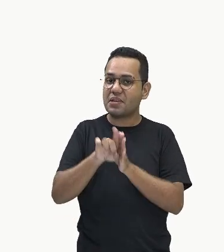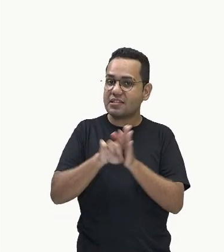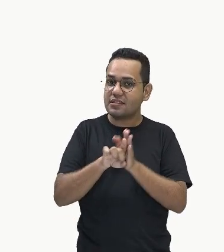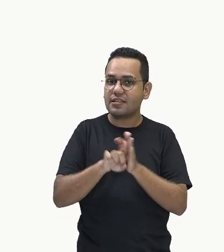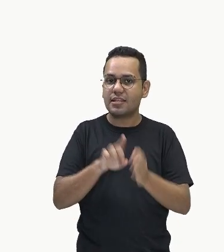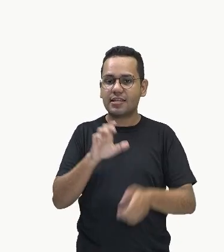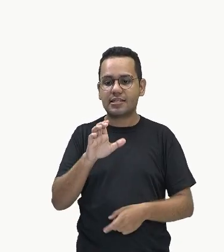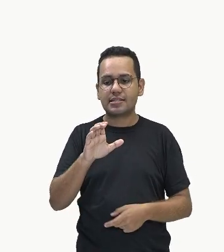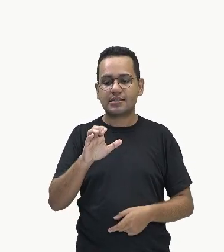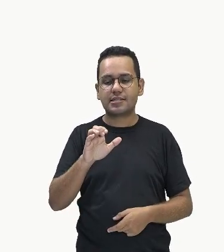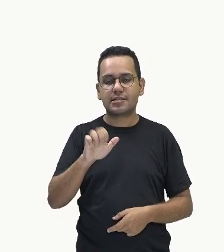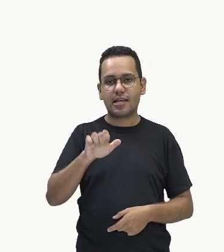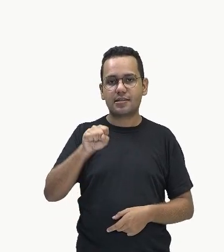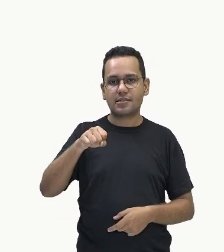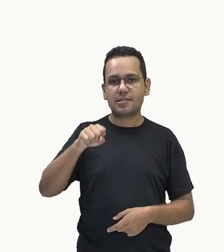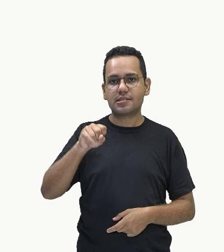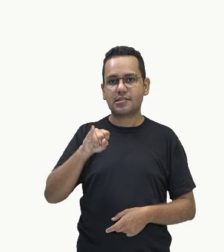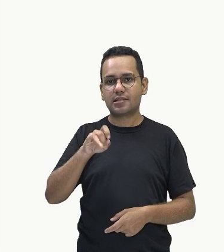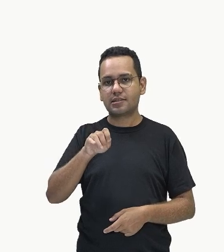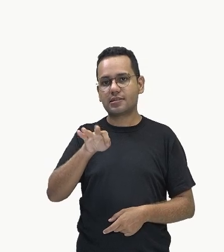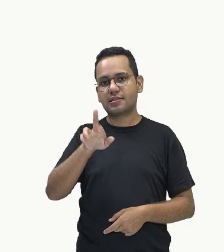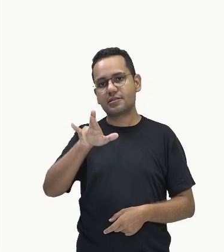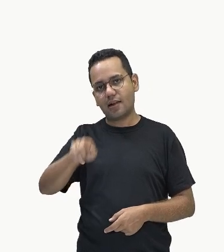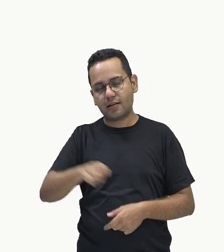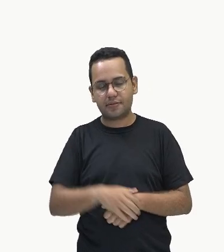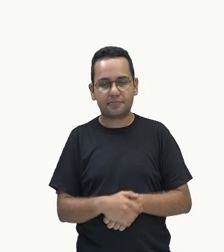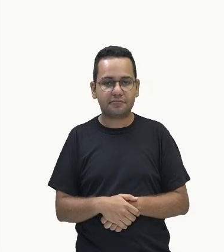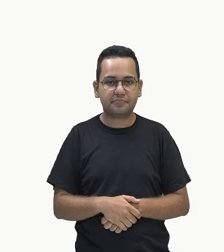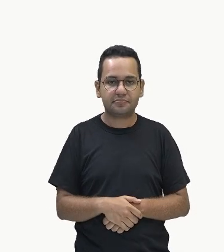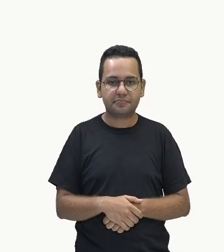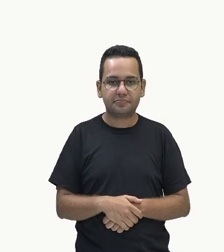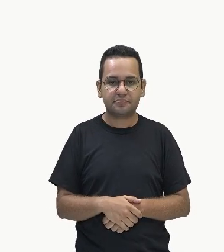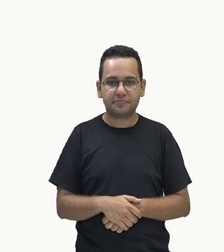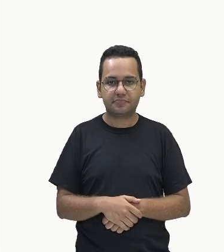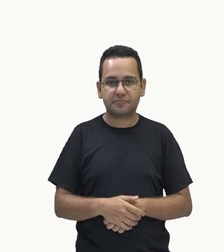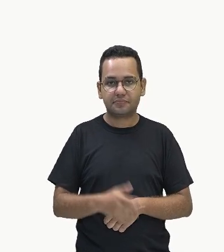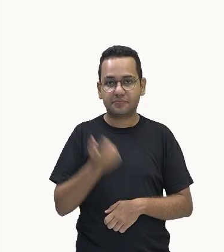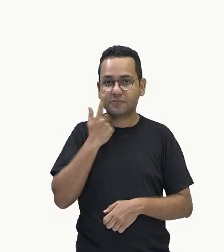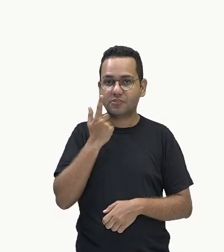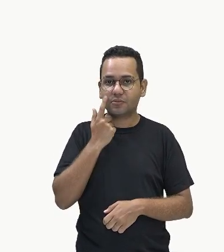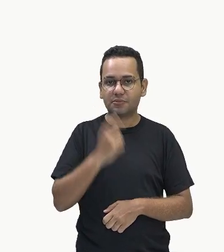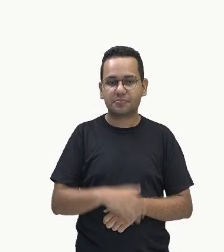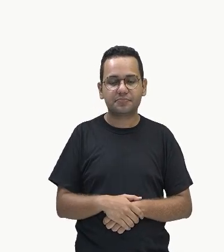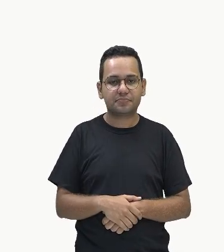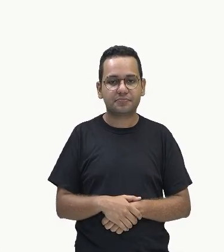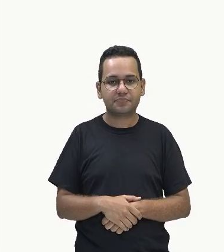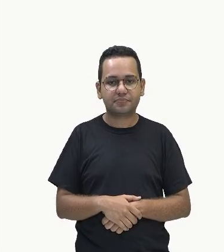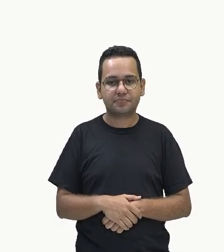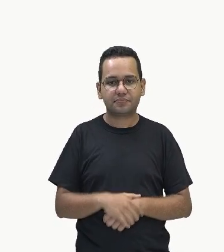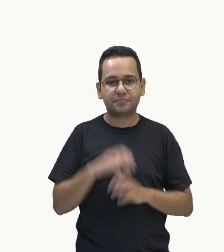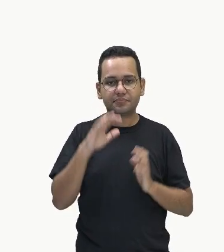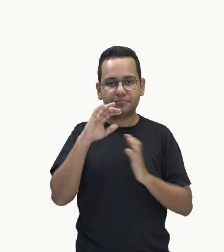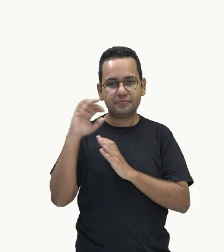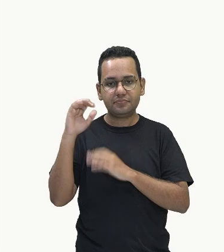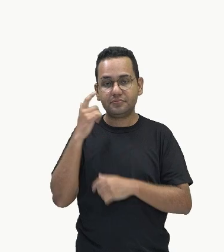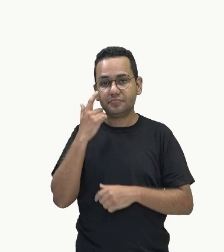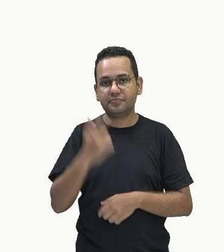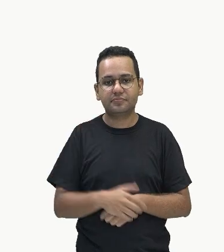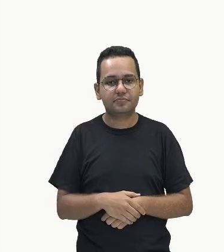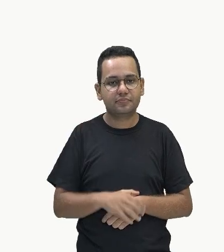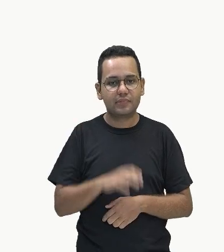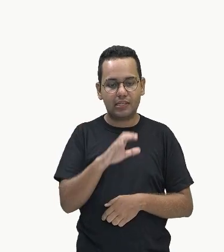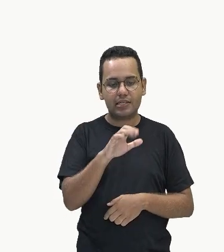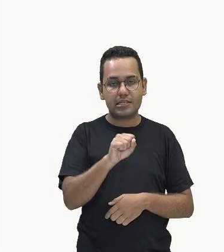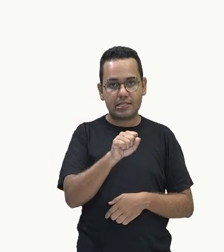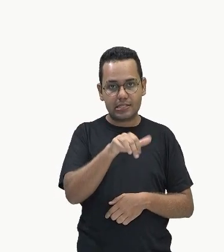censitária, tá? Que é exatamente o que a gente vai ver agora aqui, ó. O censo é